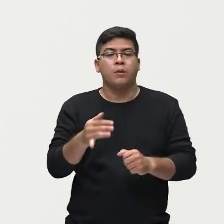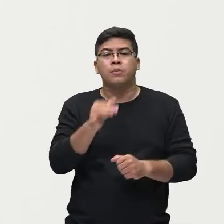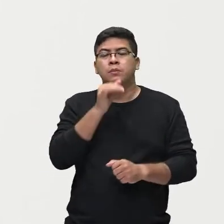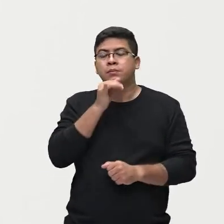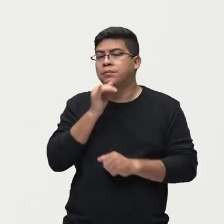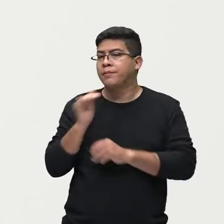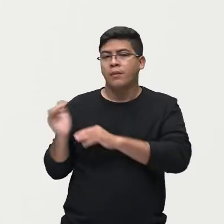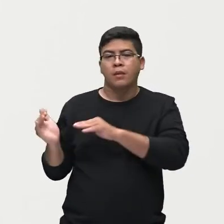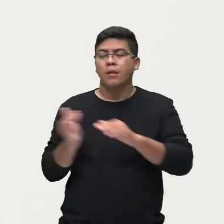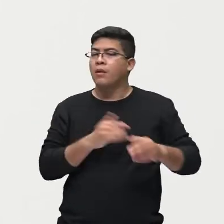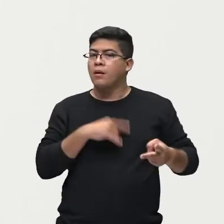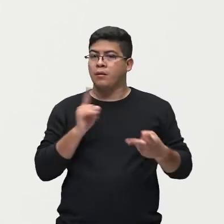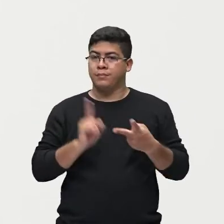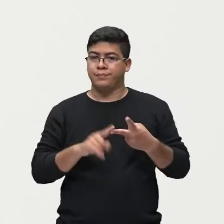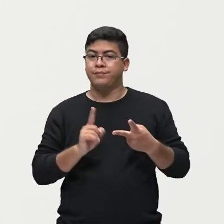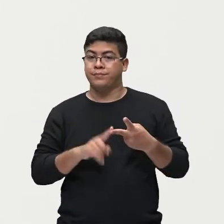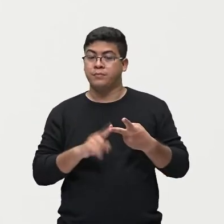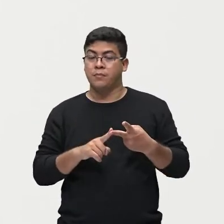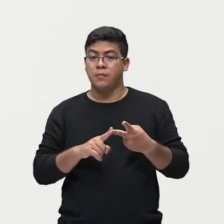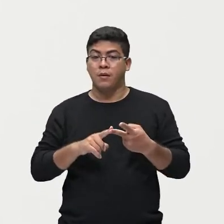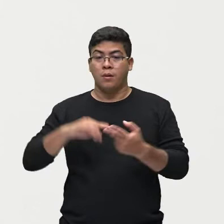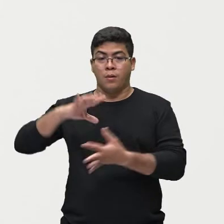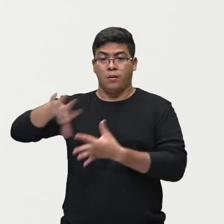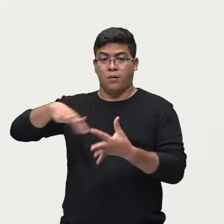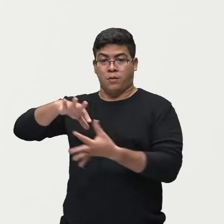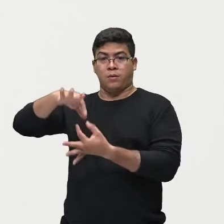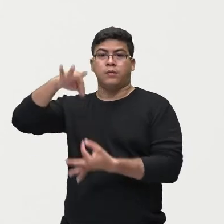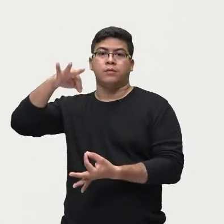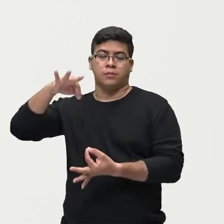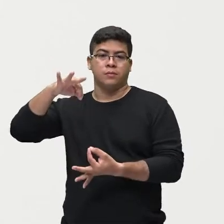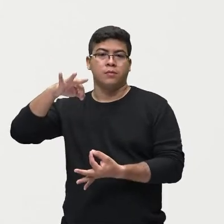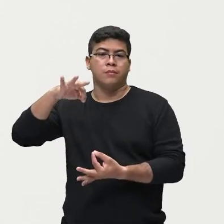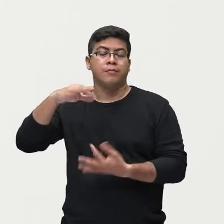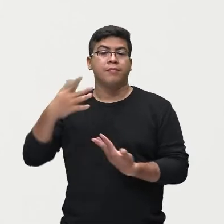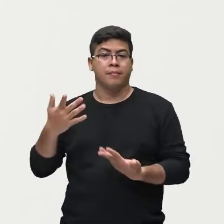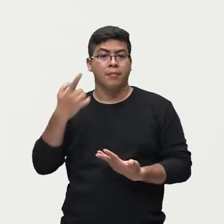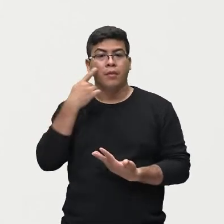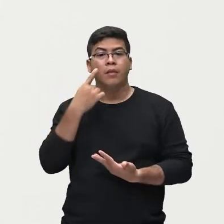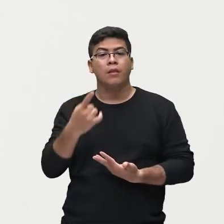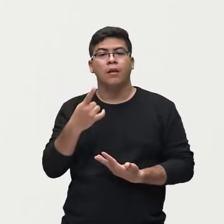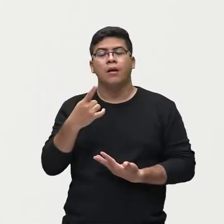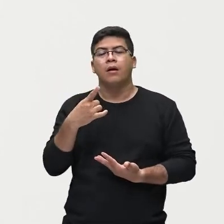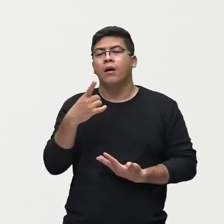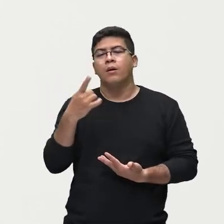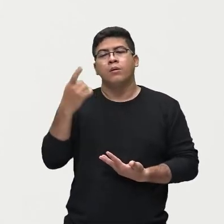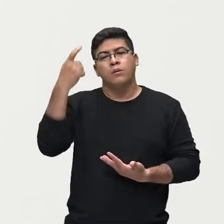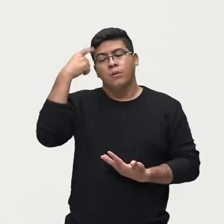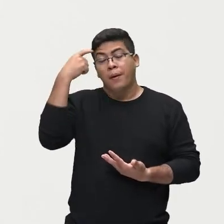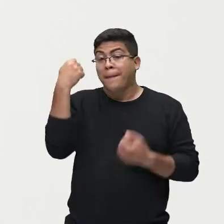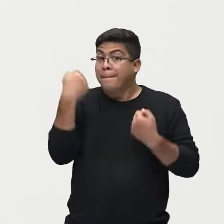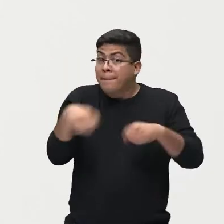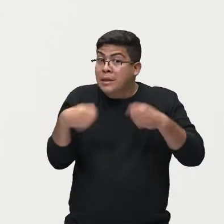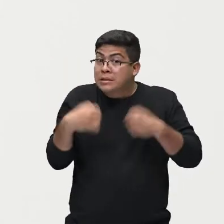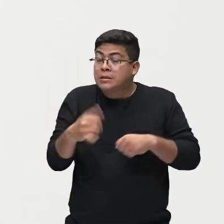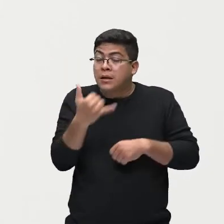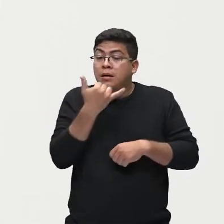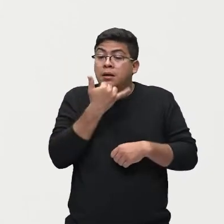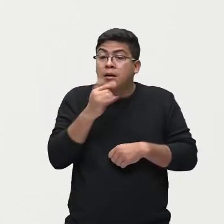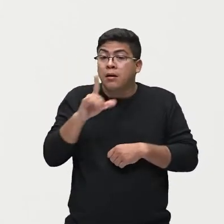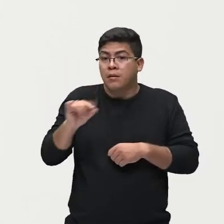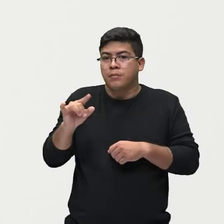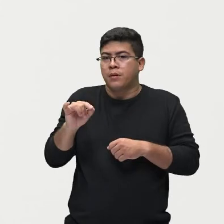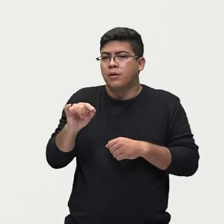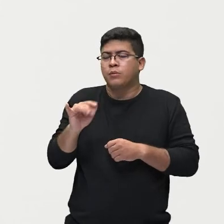perdão ele é necessário para que a pessoa possa se livrar dos pensamentos negativos, como a